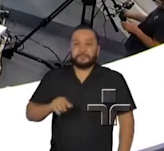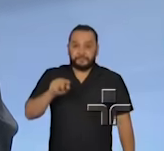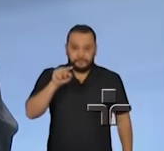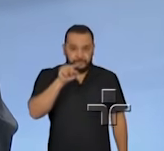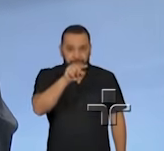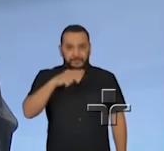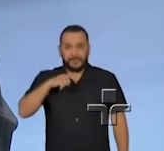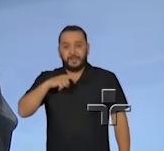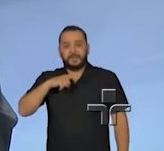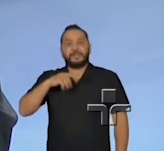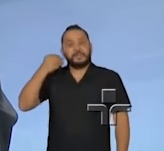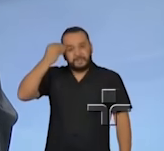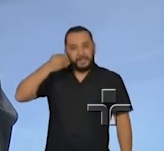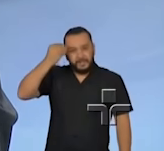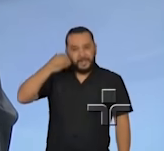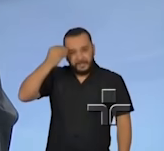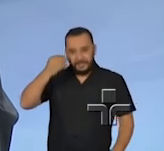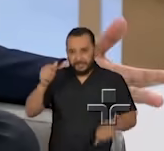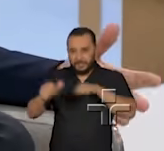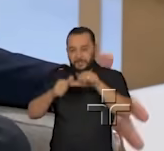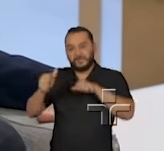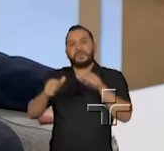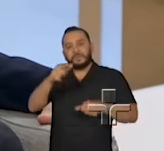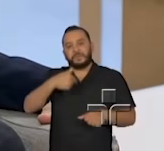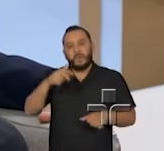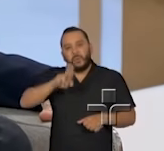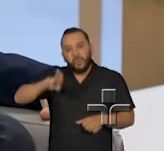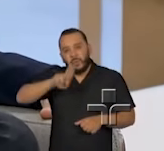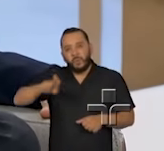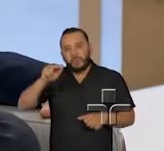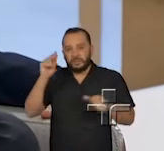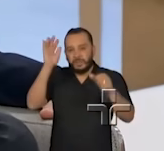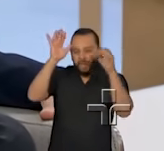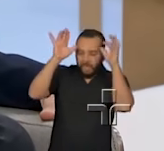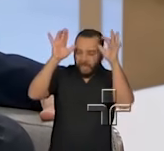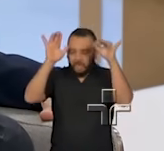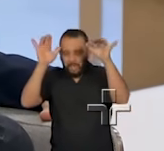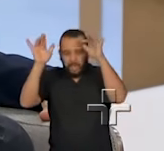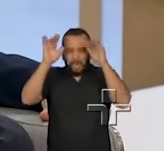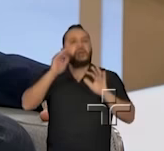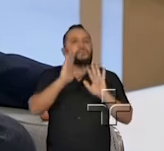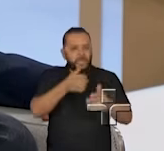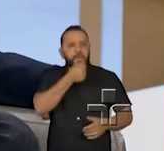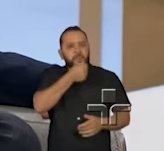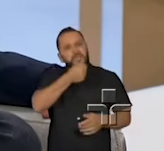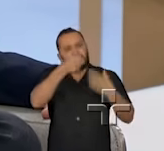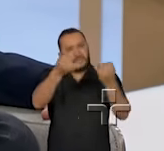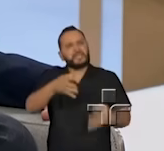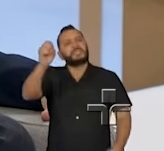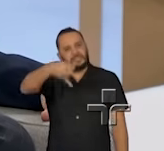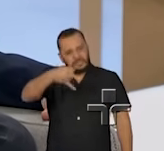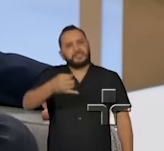então, com o uso de algum alucinógeno? Eu já relatei isso na imprensa, inclusive. Pra gente entender melhor aqui. Né? Sim.